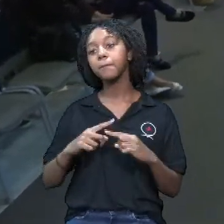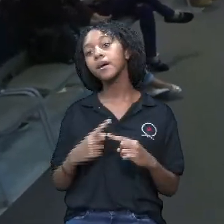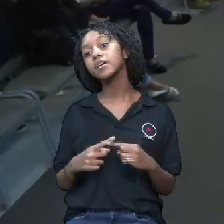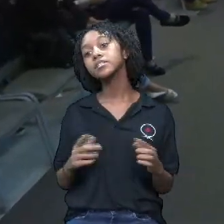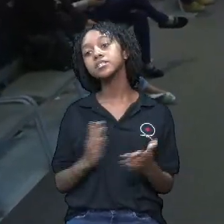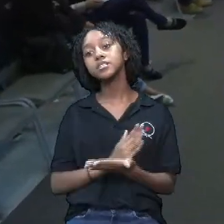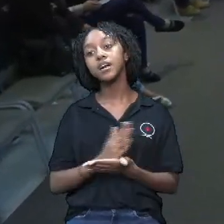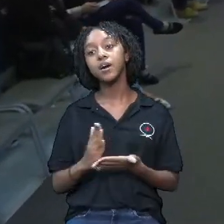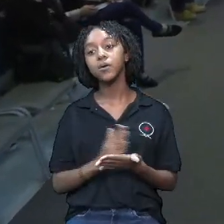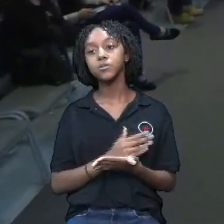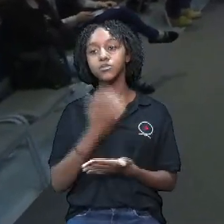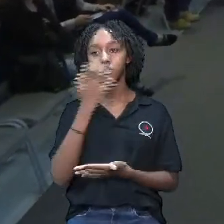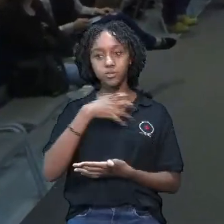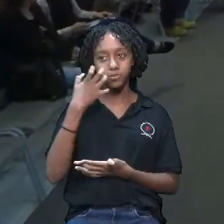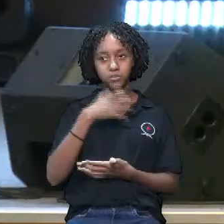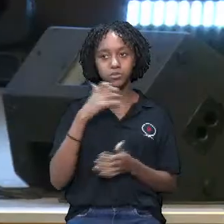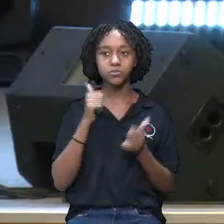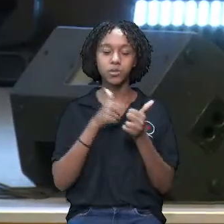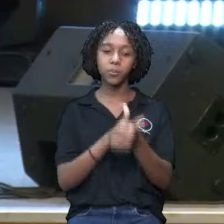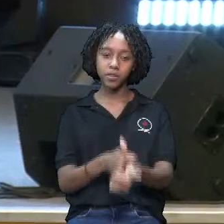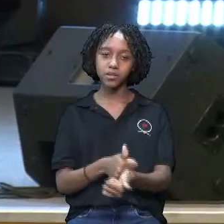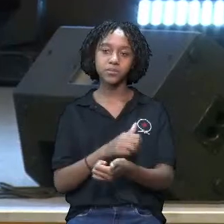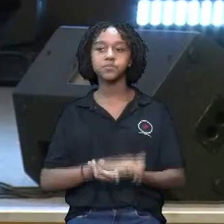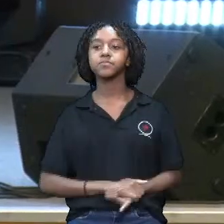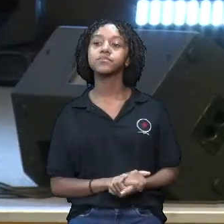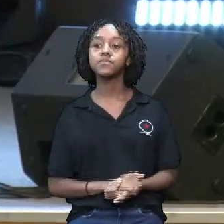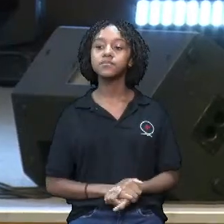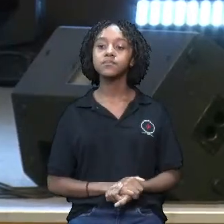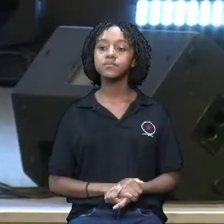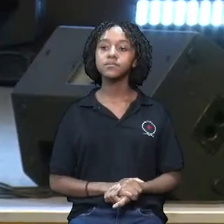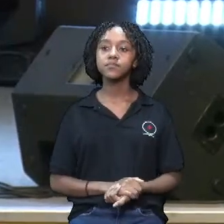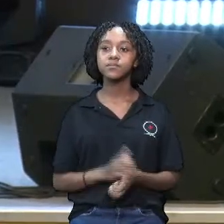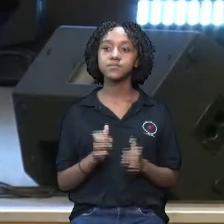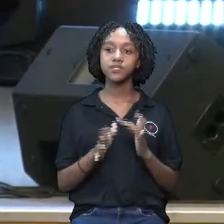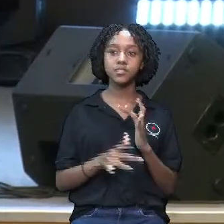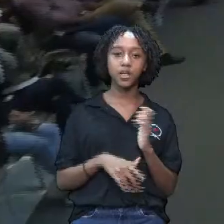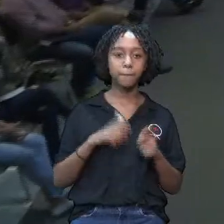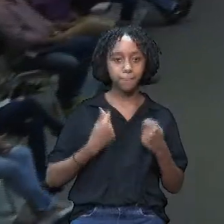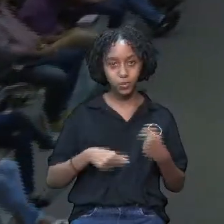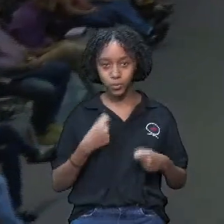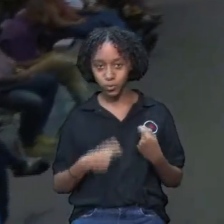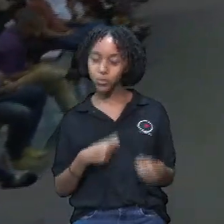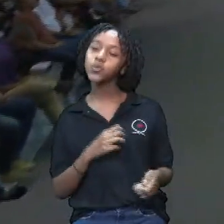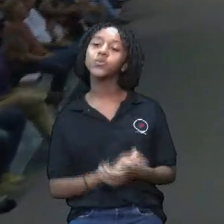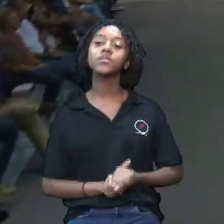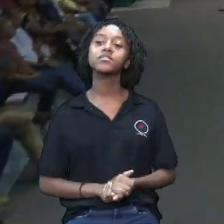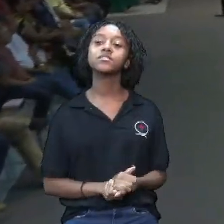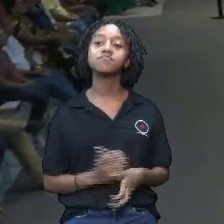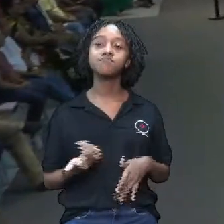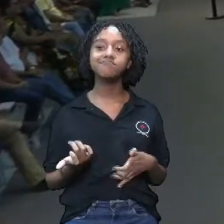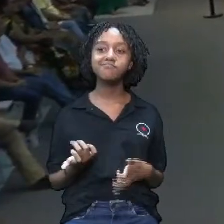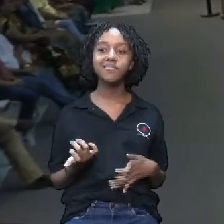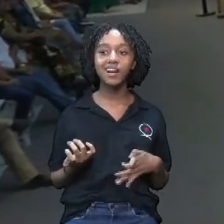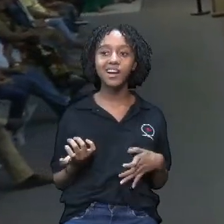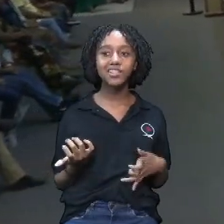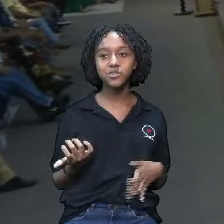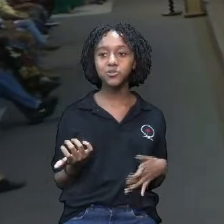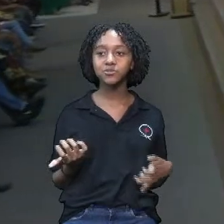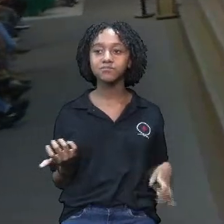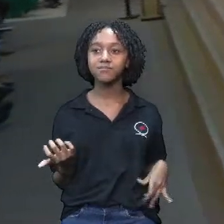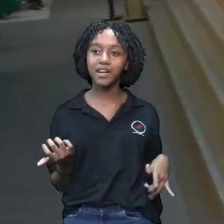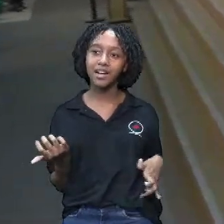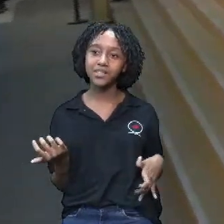Jefferson no teclado, André no sax, Denis na bateria, Sney no baixo e Matheus na